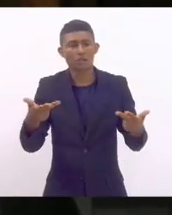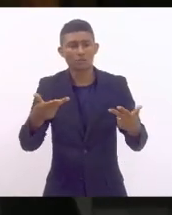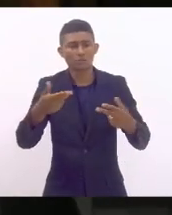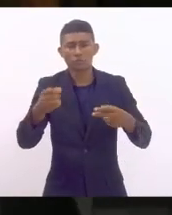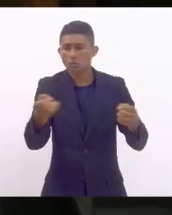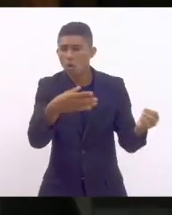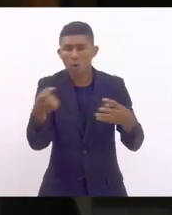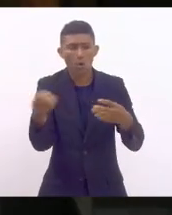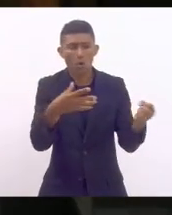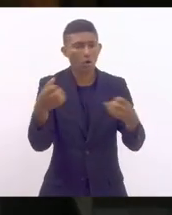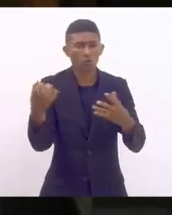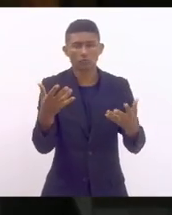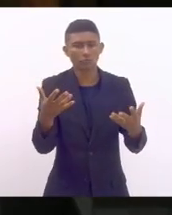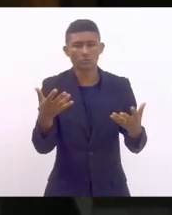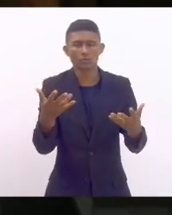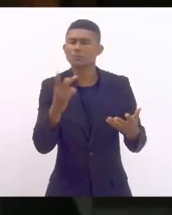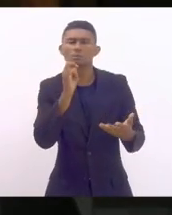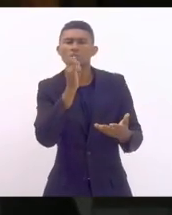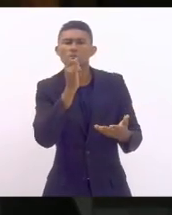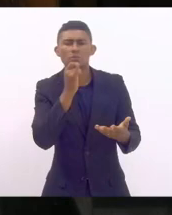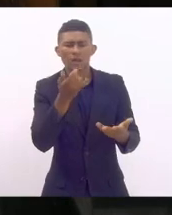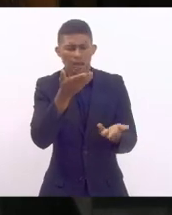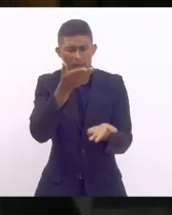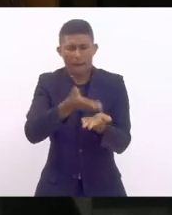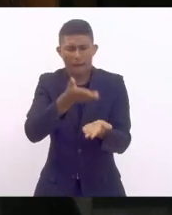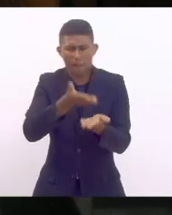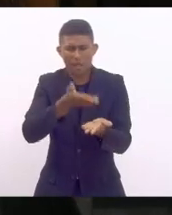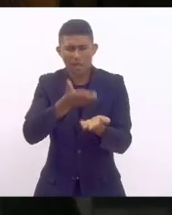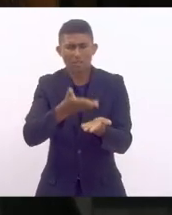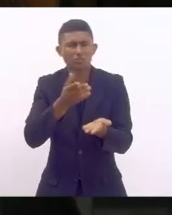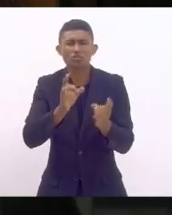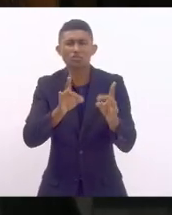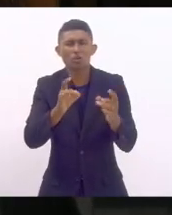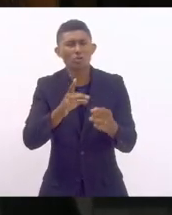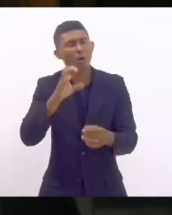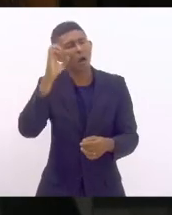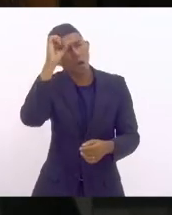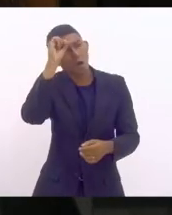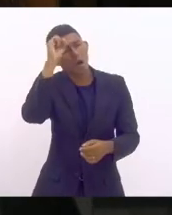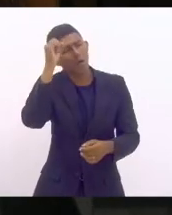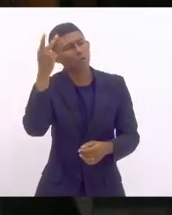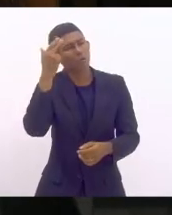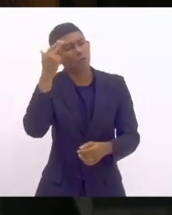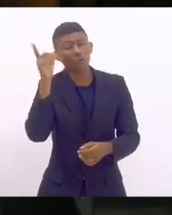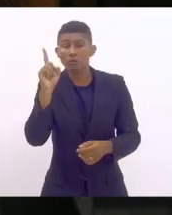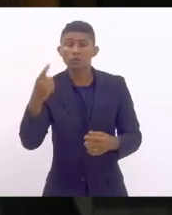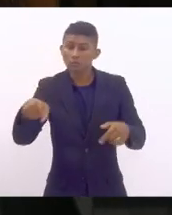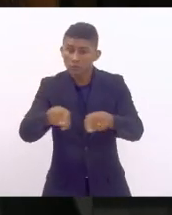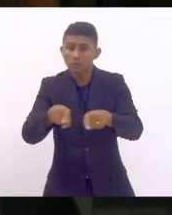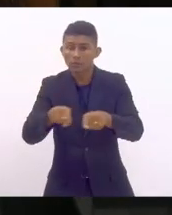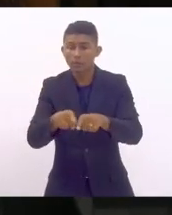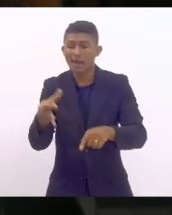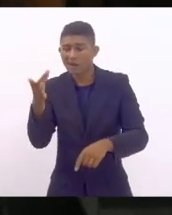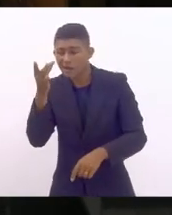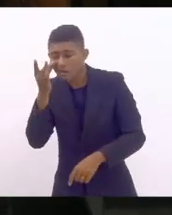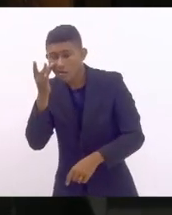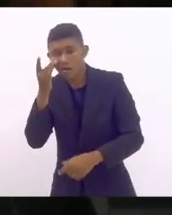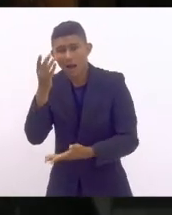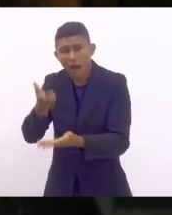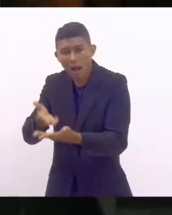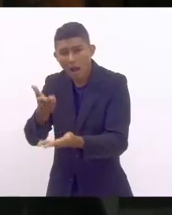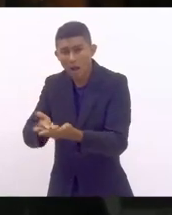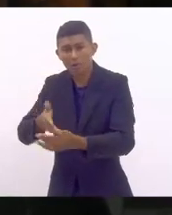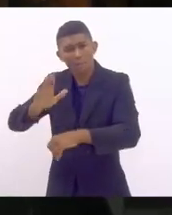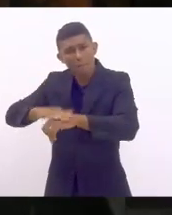não é possível não são aulas teóricas aulas de laboratório então preciso de equipamento e comprar equipamentos